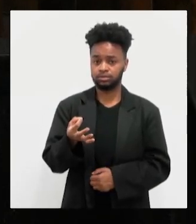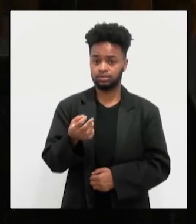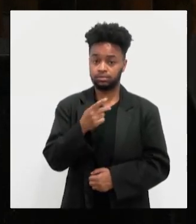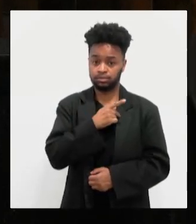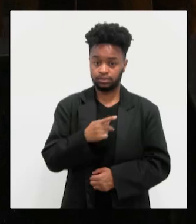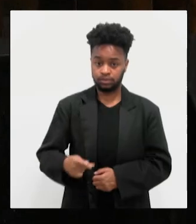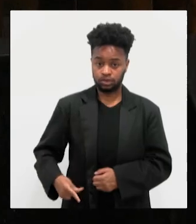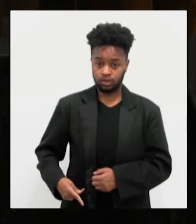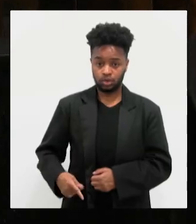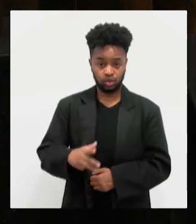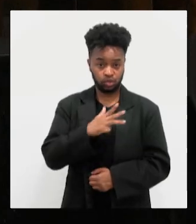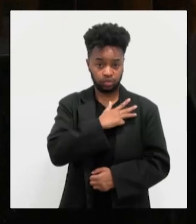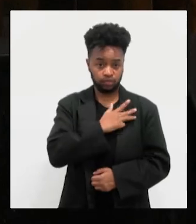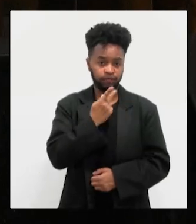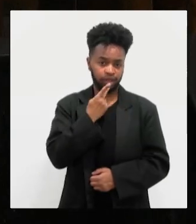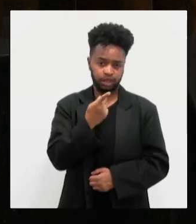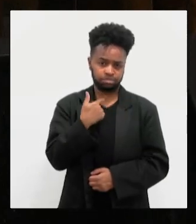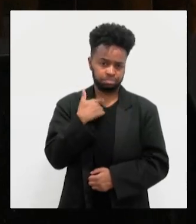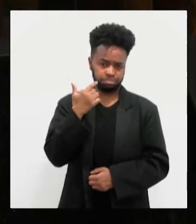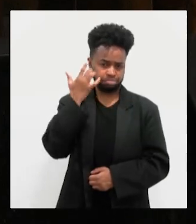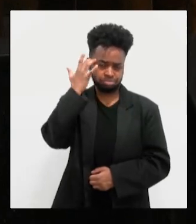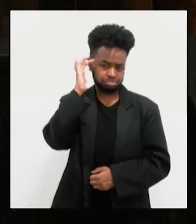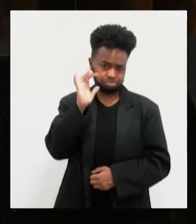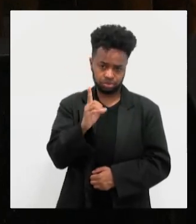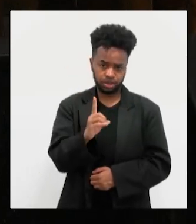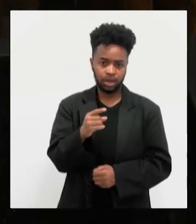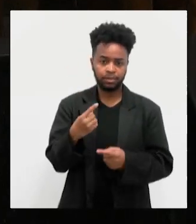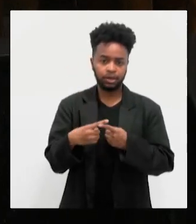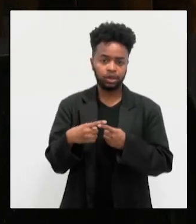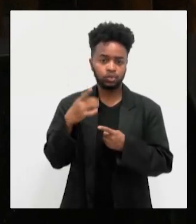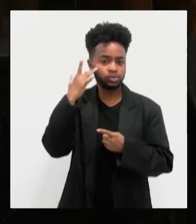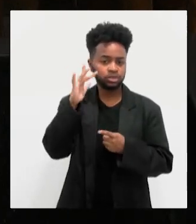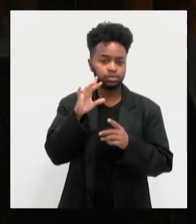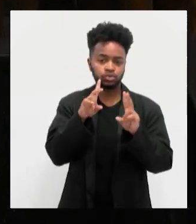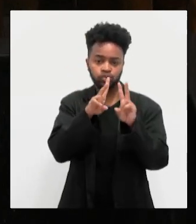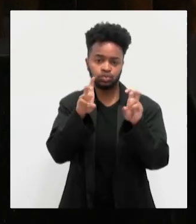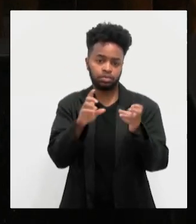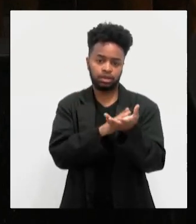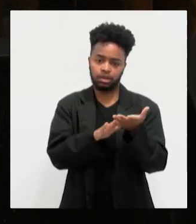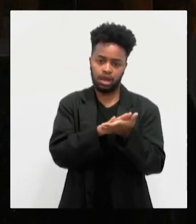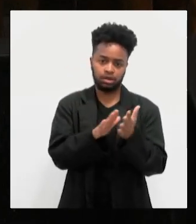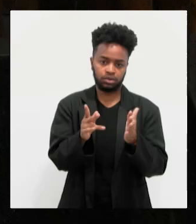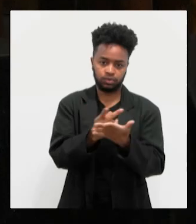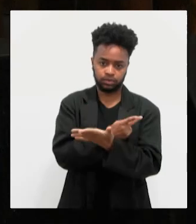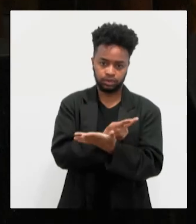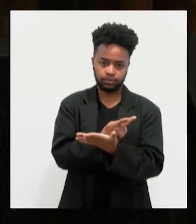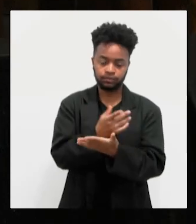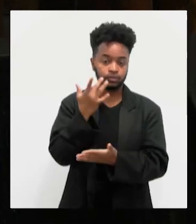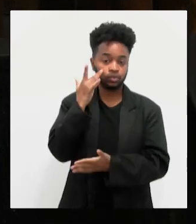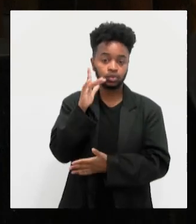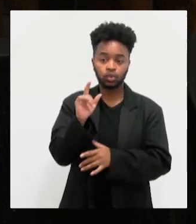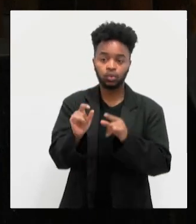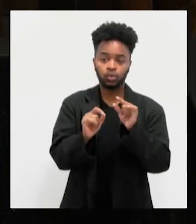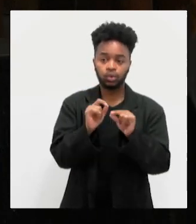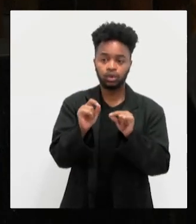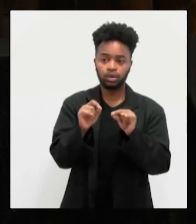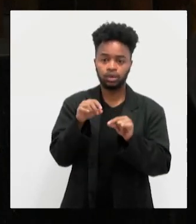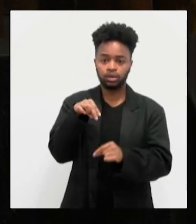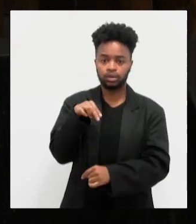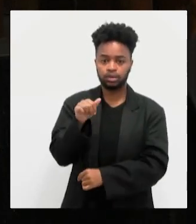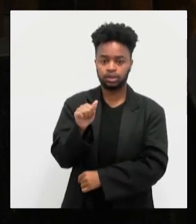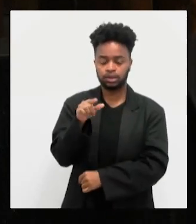presidente Lula vai falar que não sabia de nada, porque ele não sabe do Mensalão, ele não sabe do Petrolão, ele não sabe da Lava Jato, ele não sabe que a Nadine